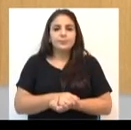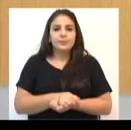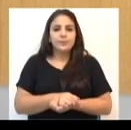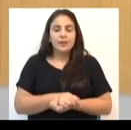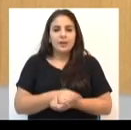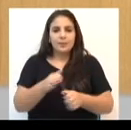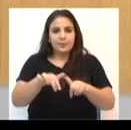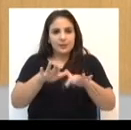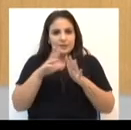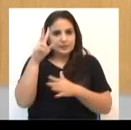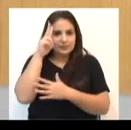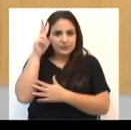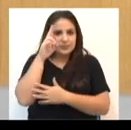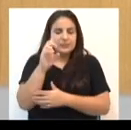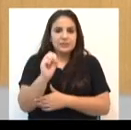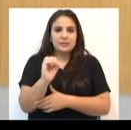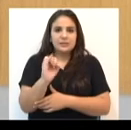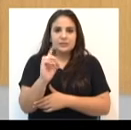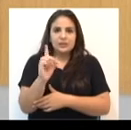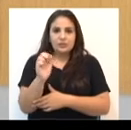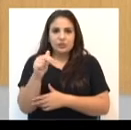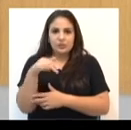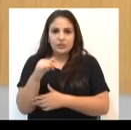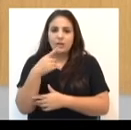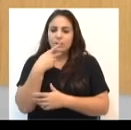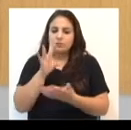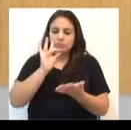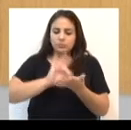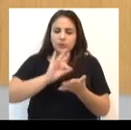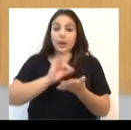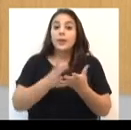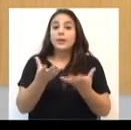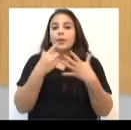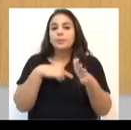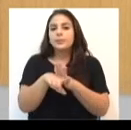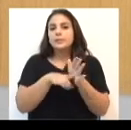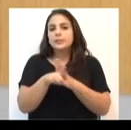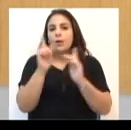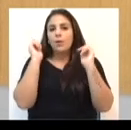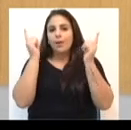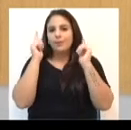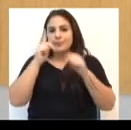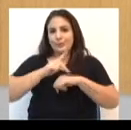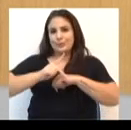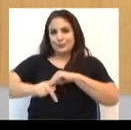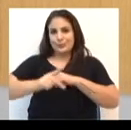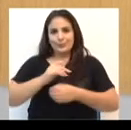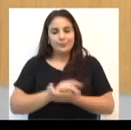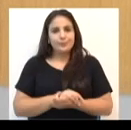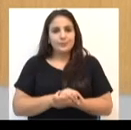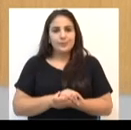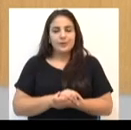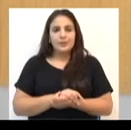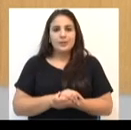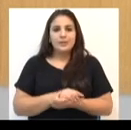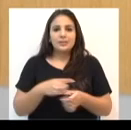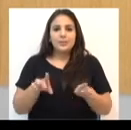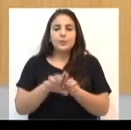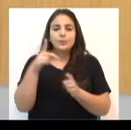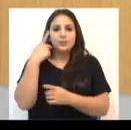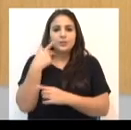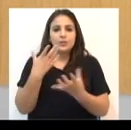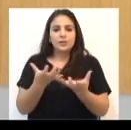por exemplo, o vereador Sidney Ávila afirmou que pretende investigar o Carnaval de Passo Fundo. O pedetista